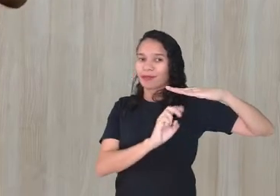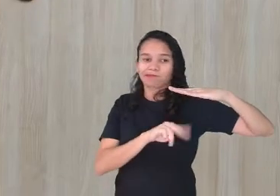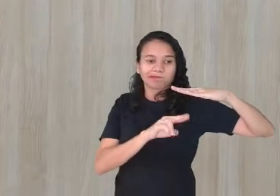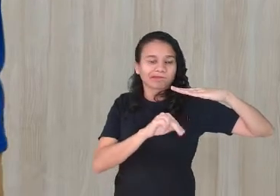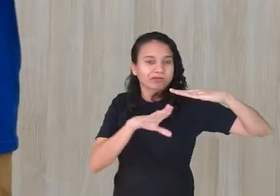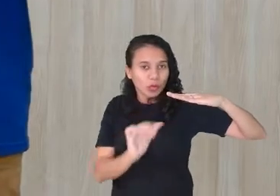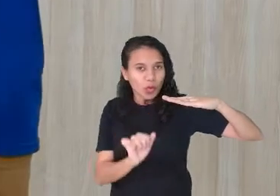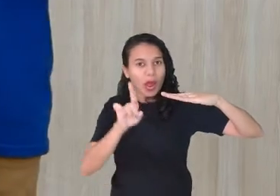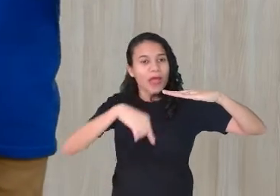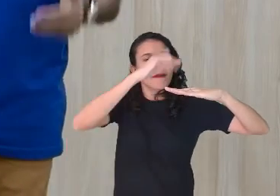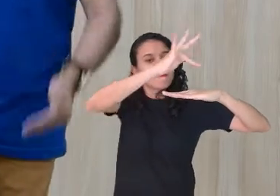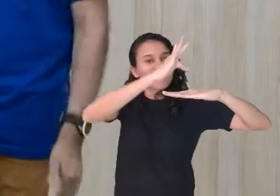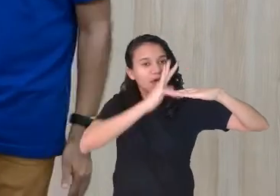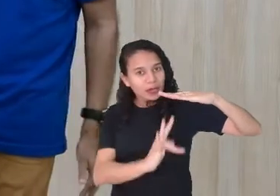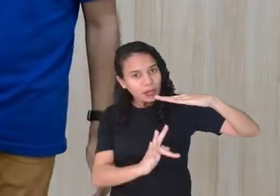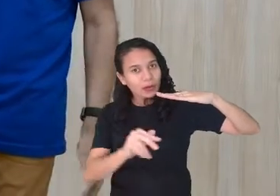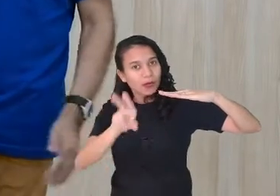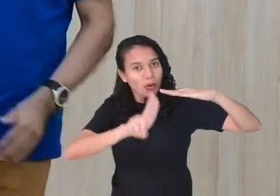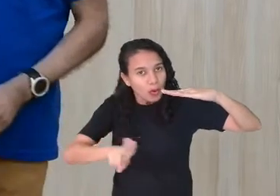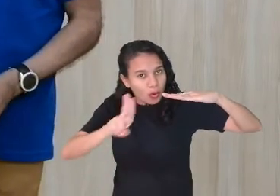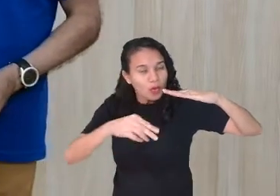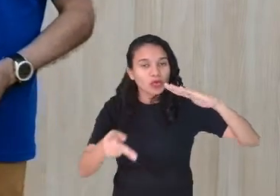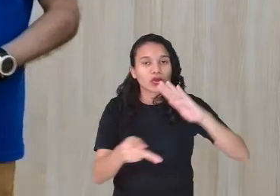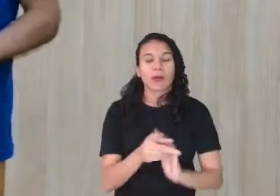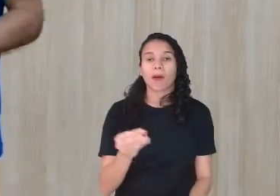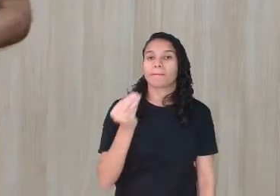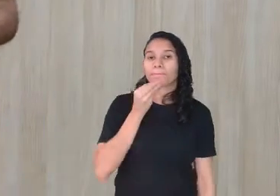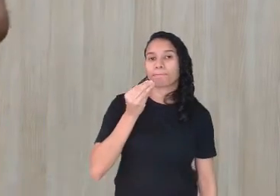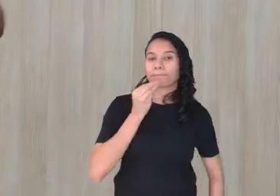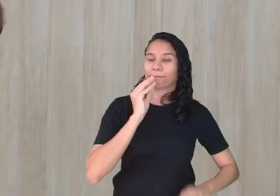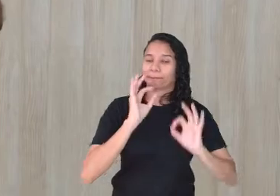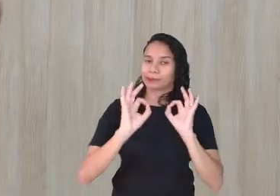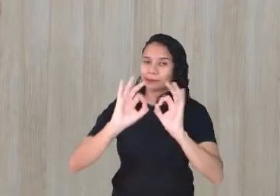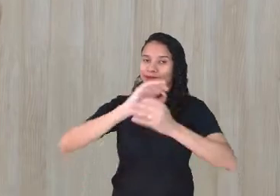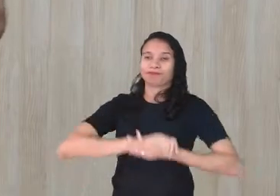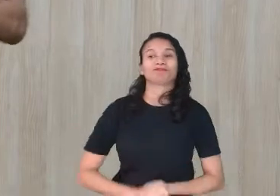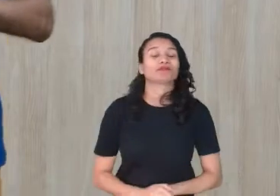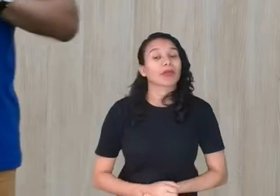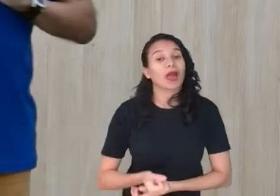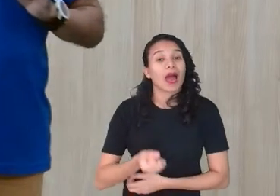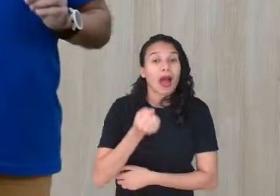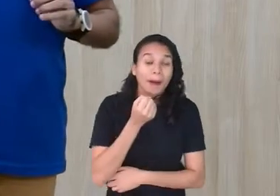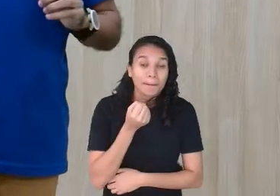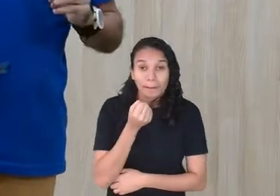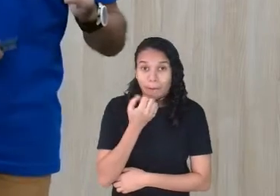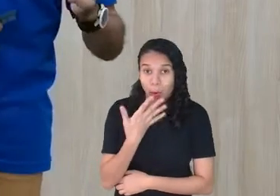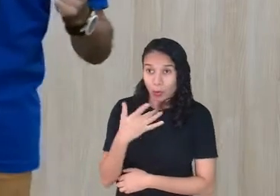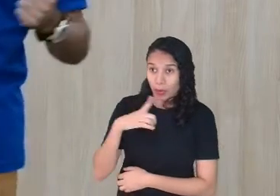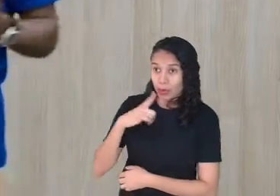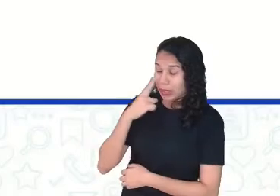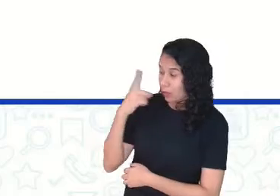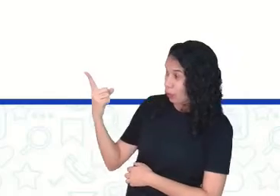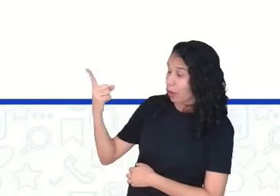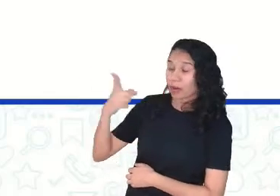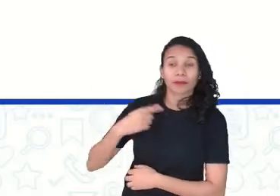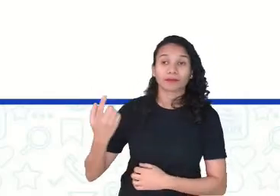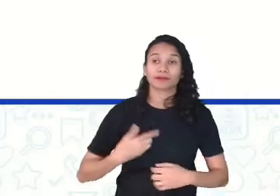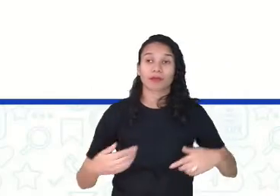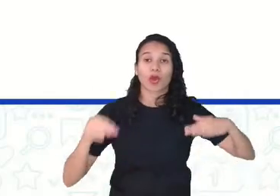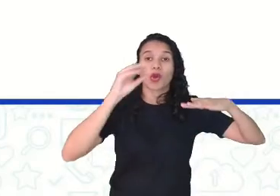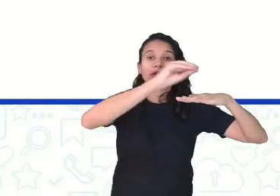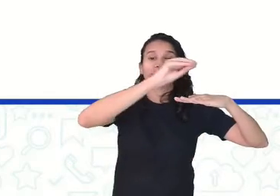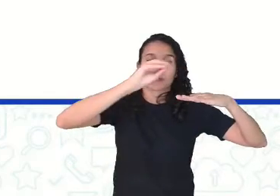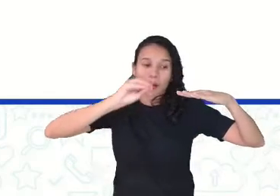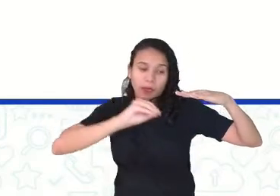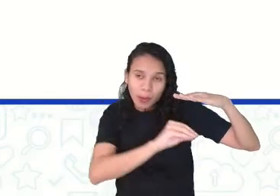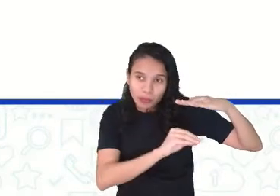fração é gerada através da probabilidade, tá bom? Bom, E aí eu vou ter os casos favoráveis, os casos possíveis,